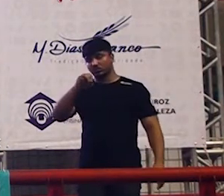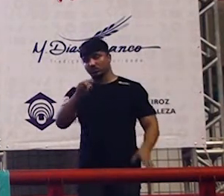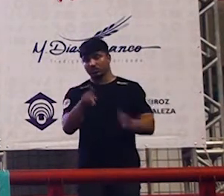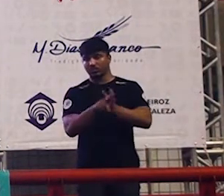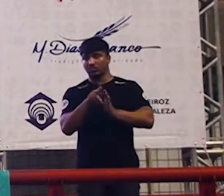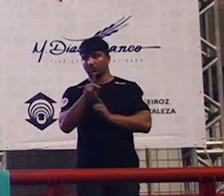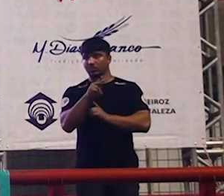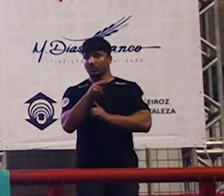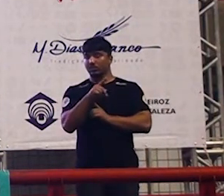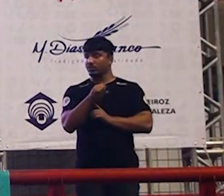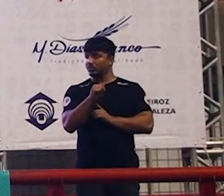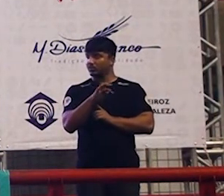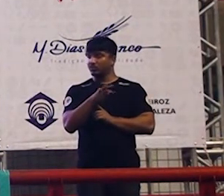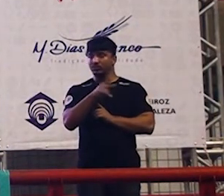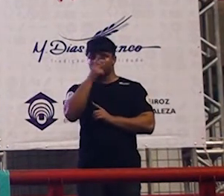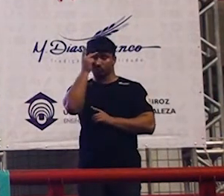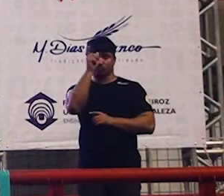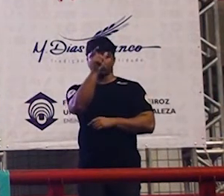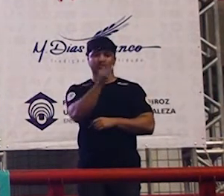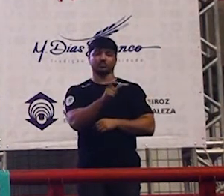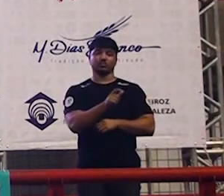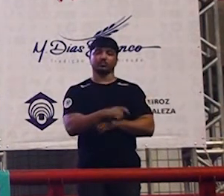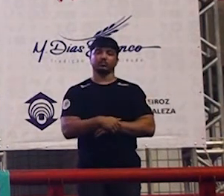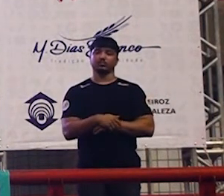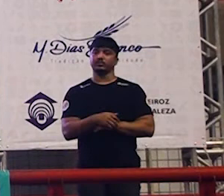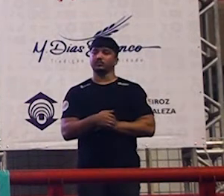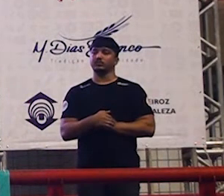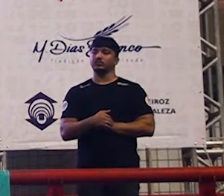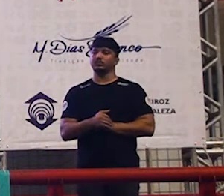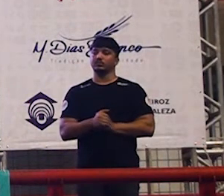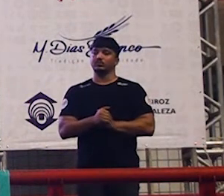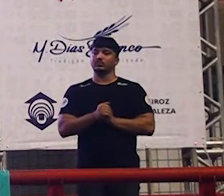posts desses indivíduos.